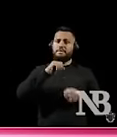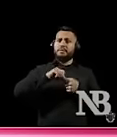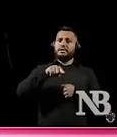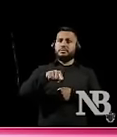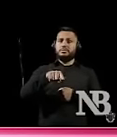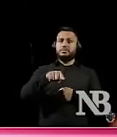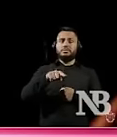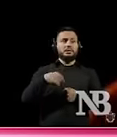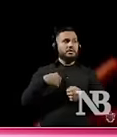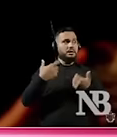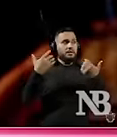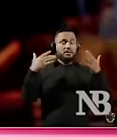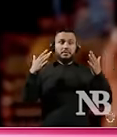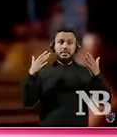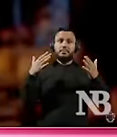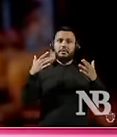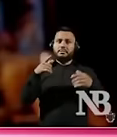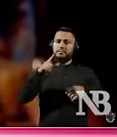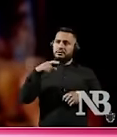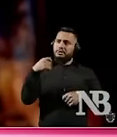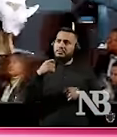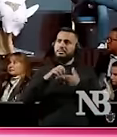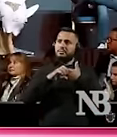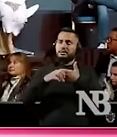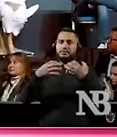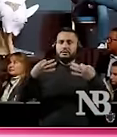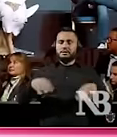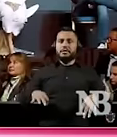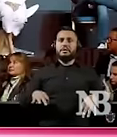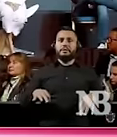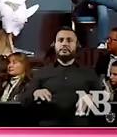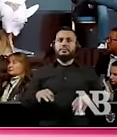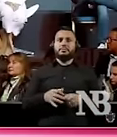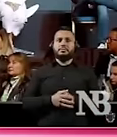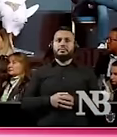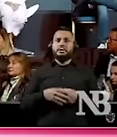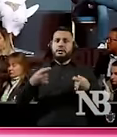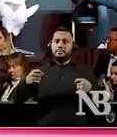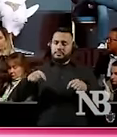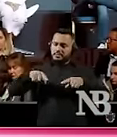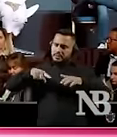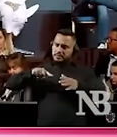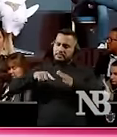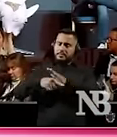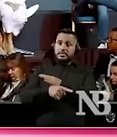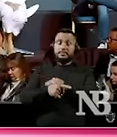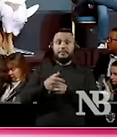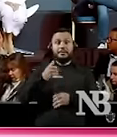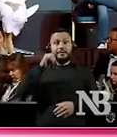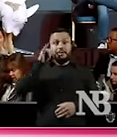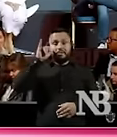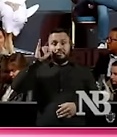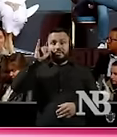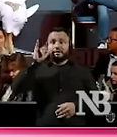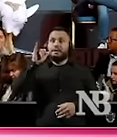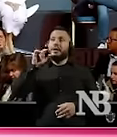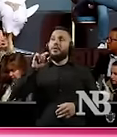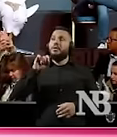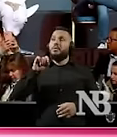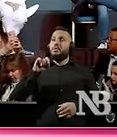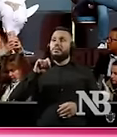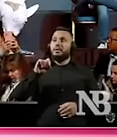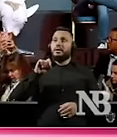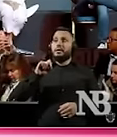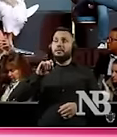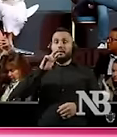verdade. E você precisa aprofundar nisso para você não cair em, digamos, em uma profundidade intelectual que seja muito rasa. A Bíblia